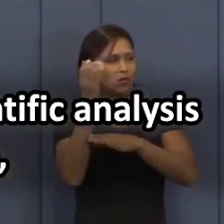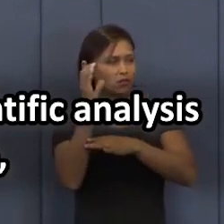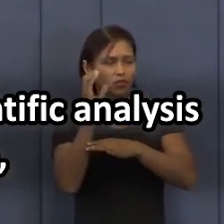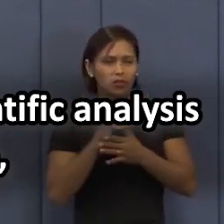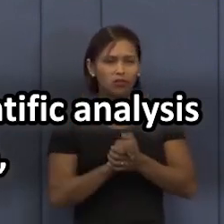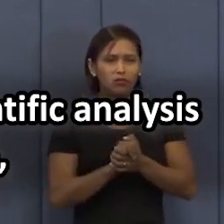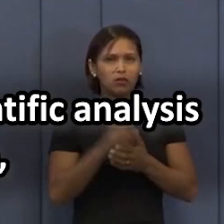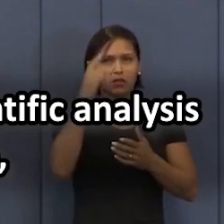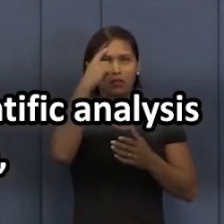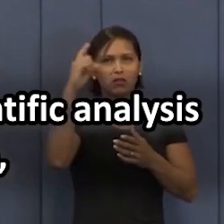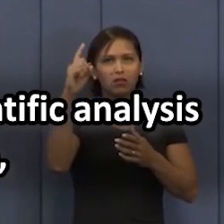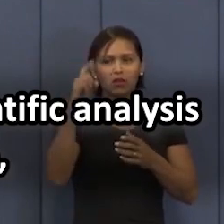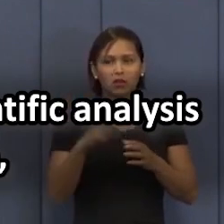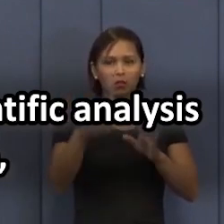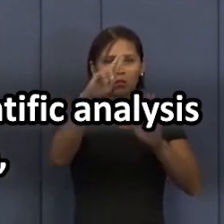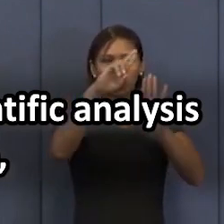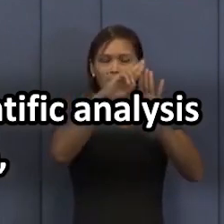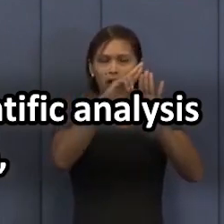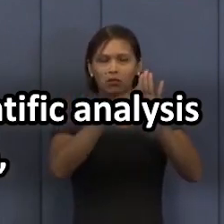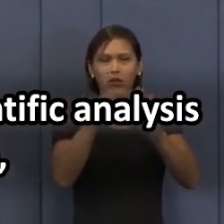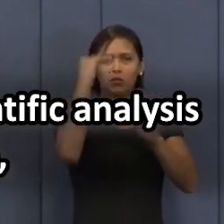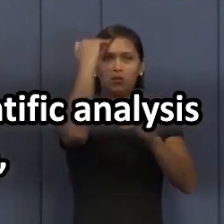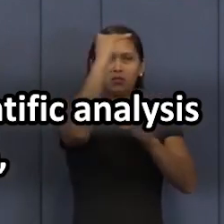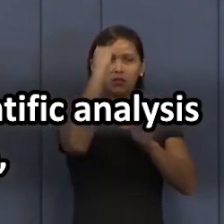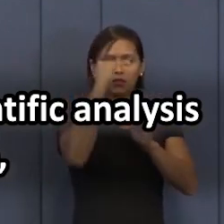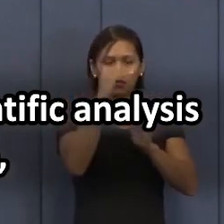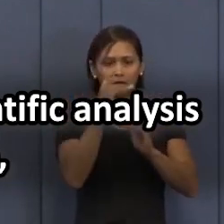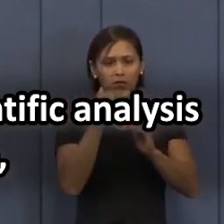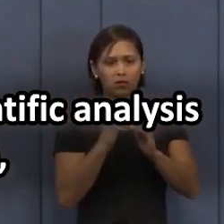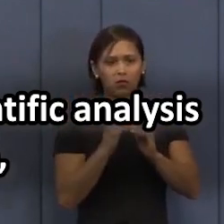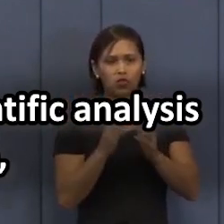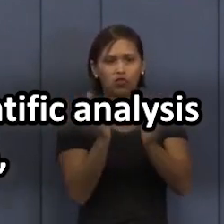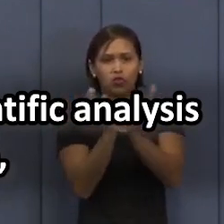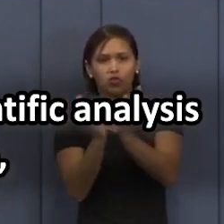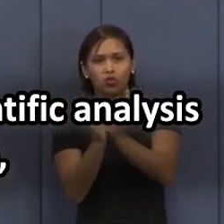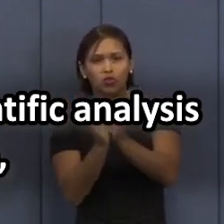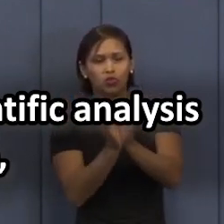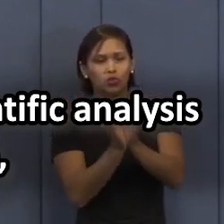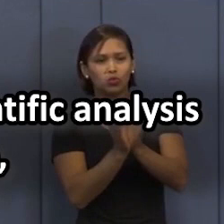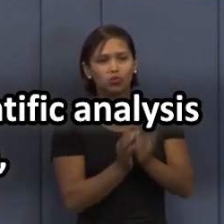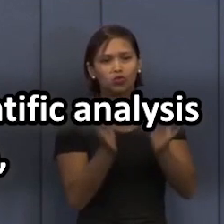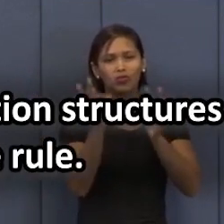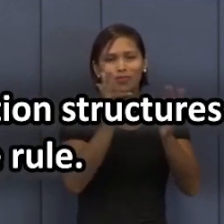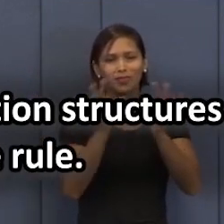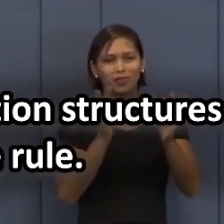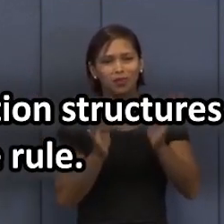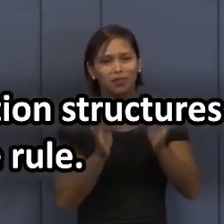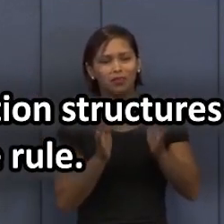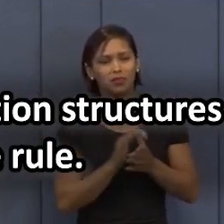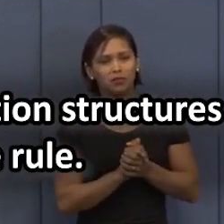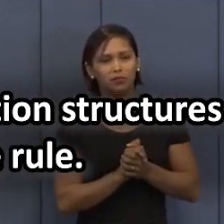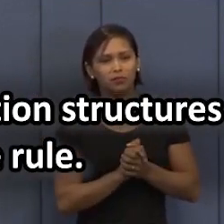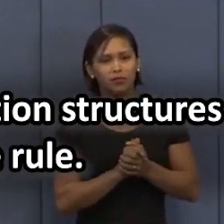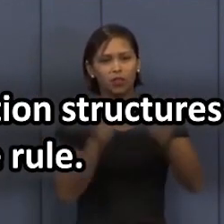ideal científica e são impostas de cima para baixo, por um grupo, normalmente, de técnicos ou